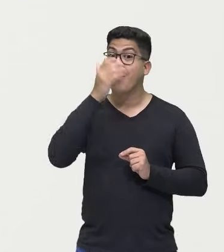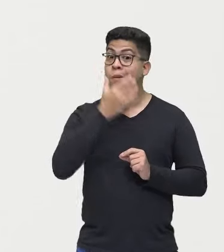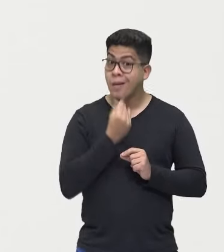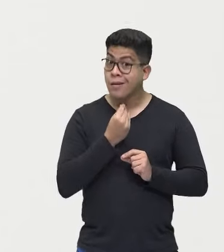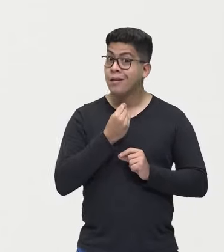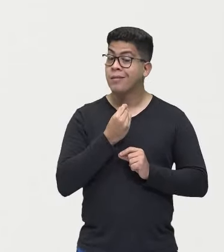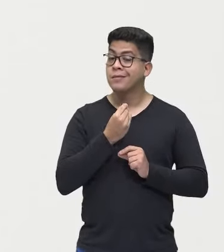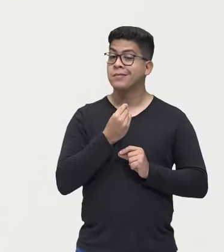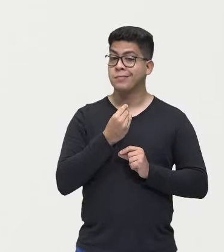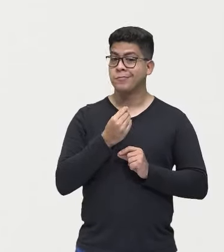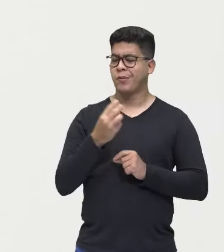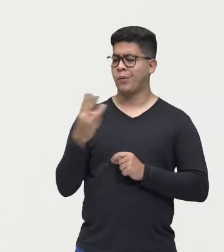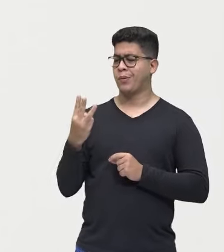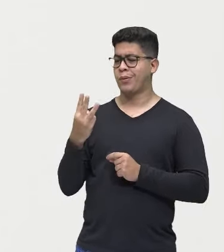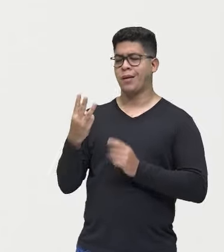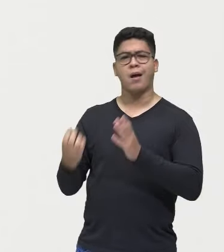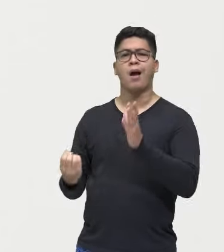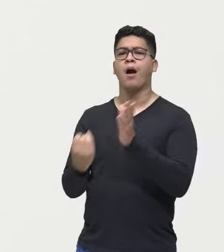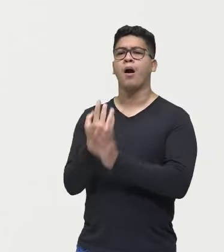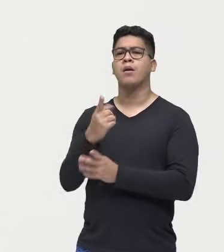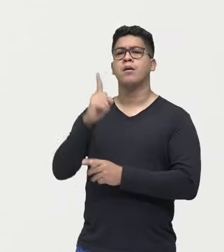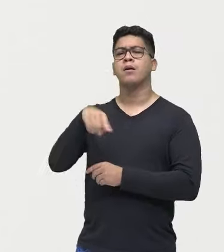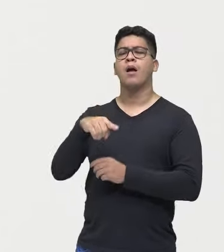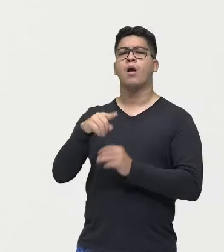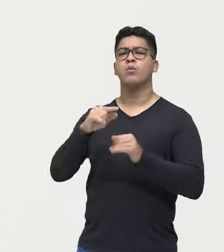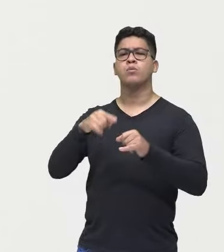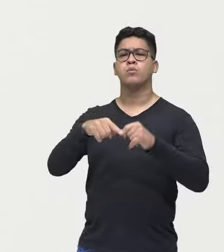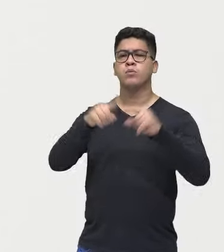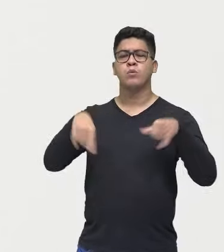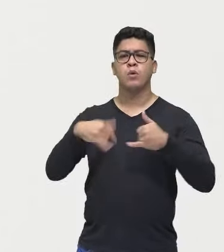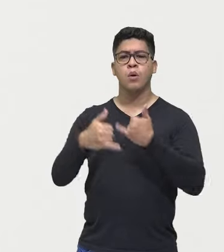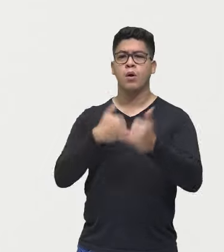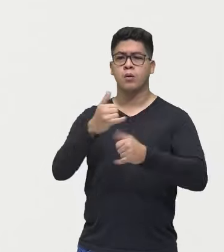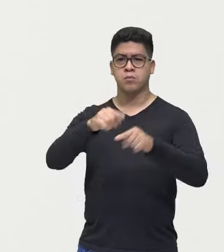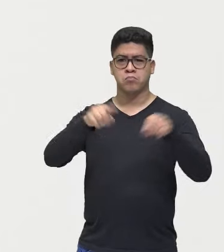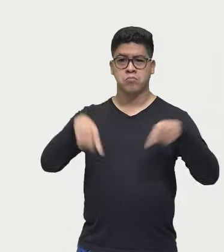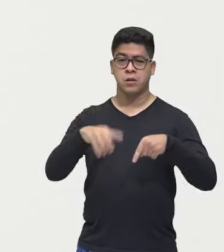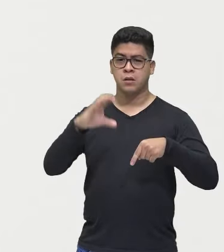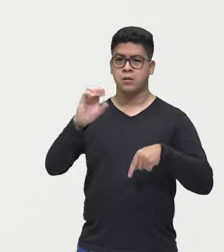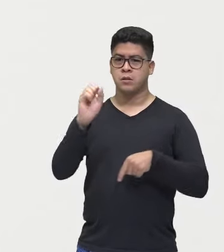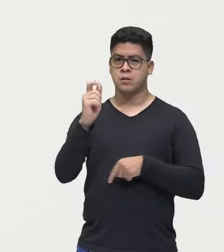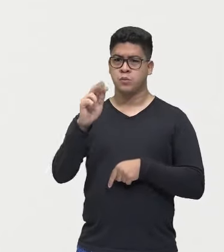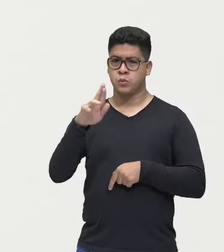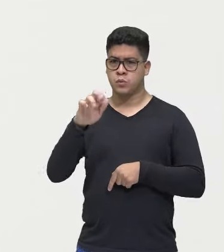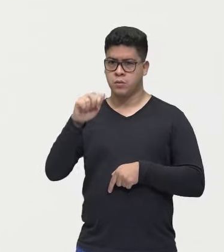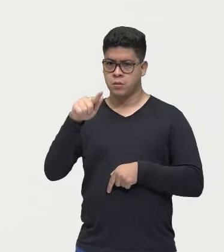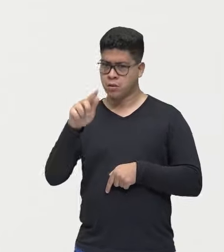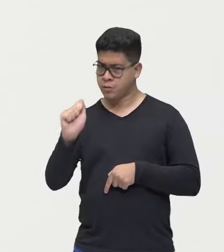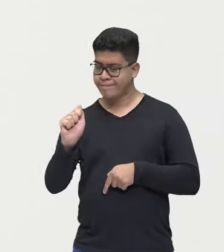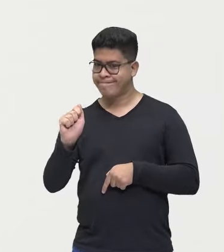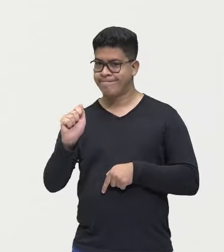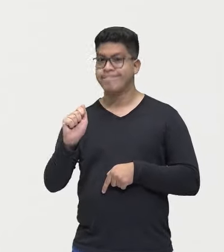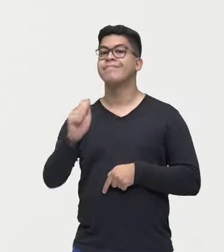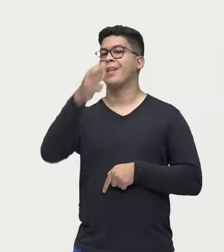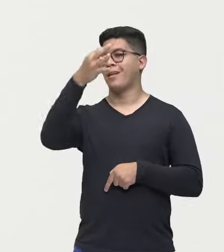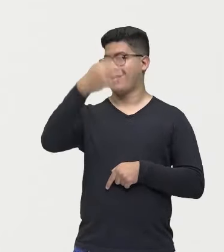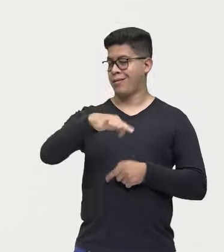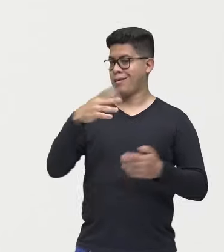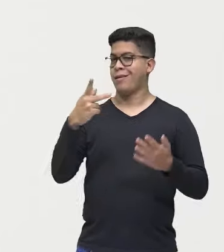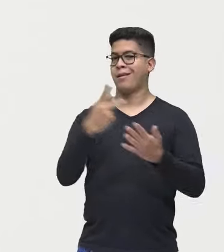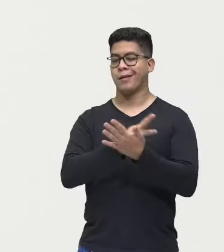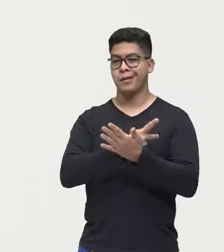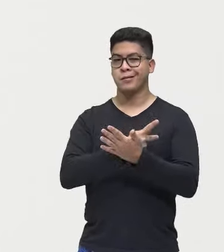antigo indiano, correto. Quarto, o tabuleiro é composto por 30 casas escuras e 34 casas